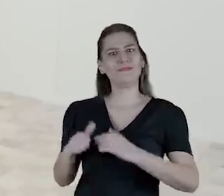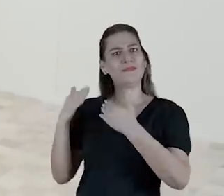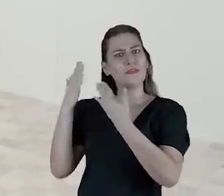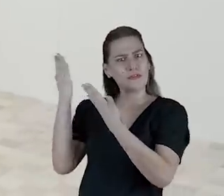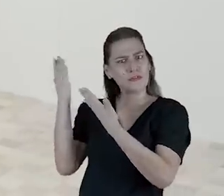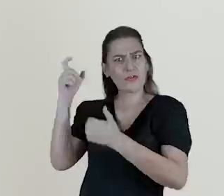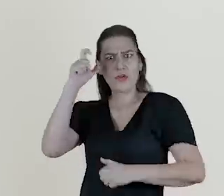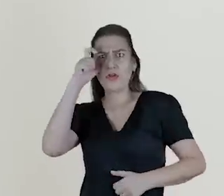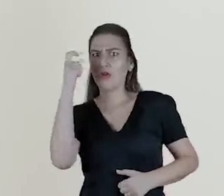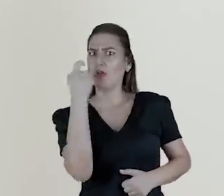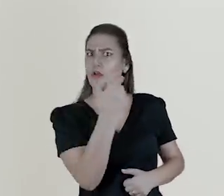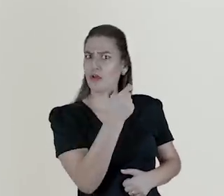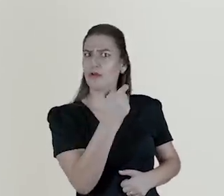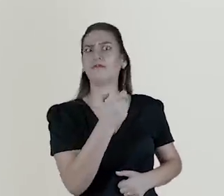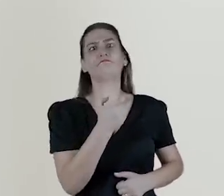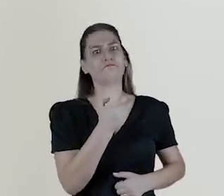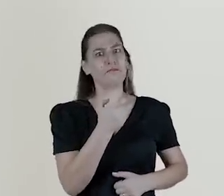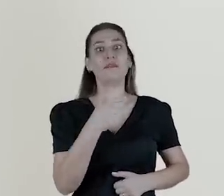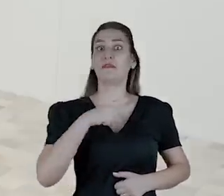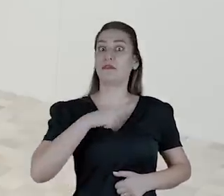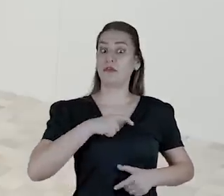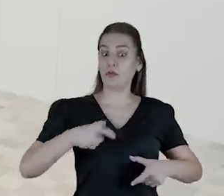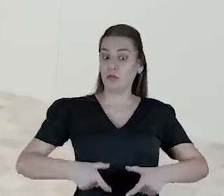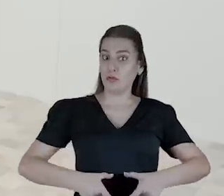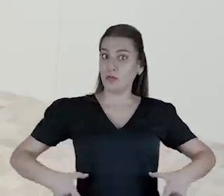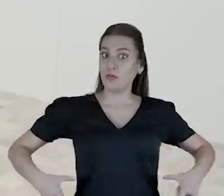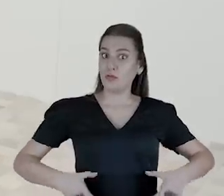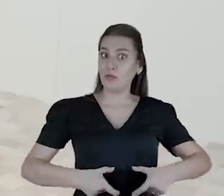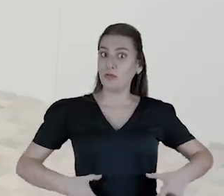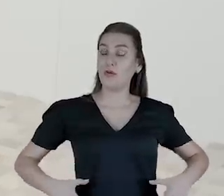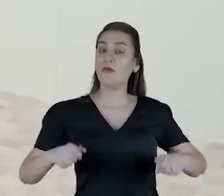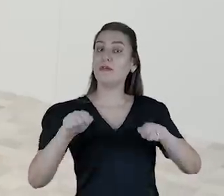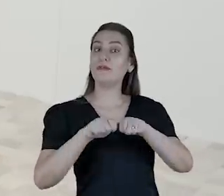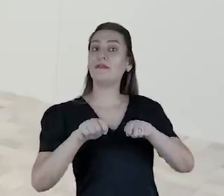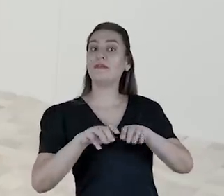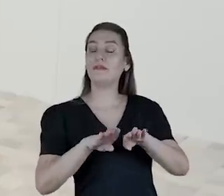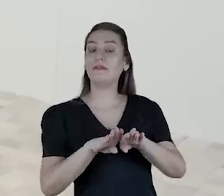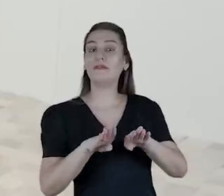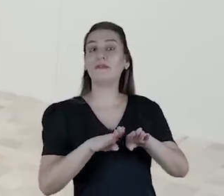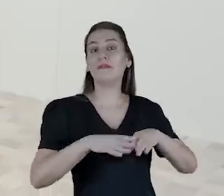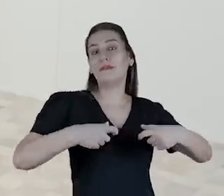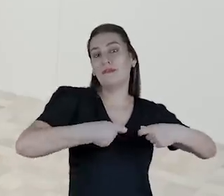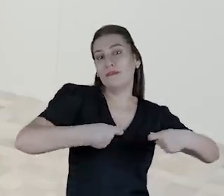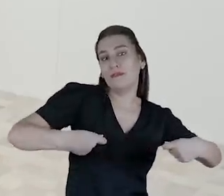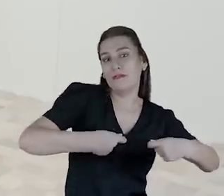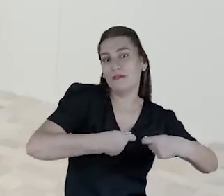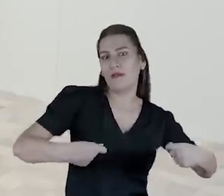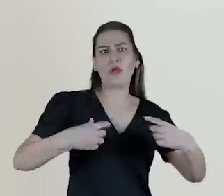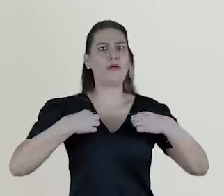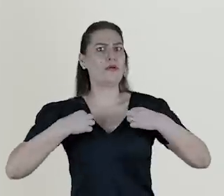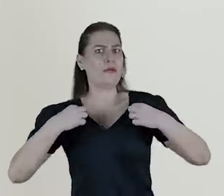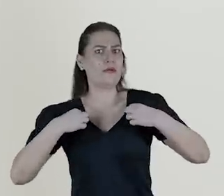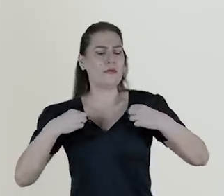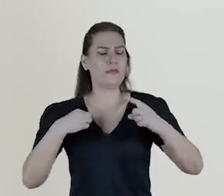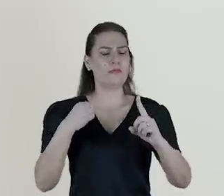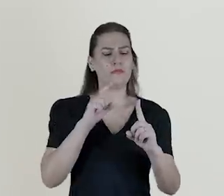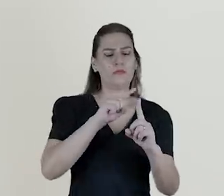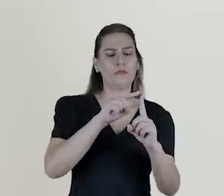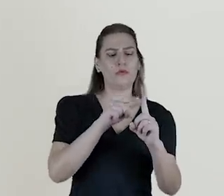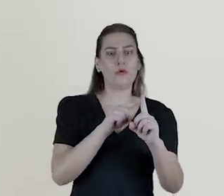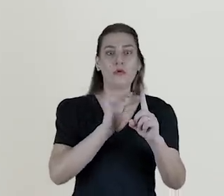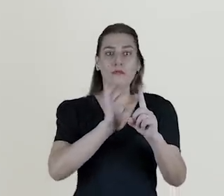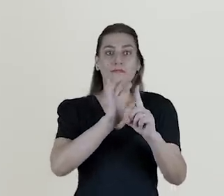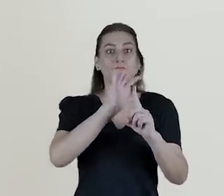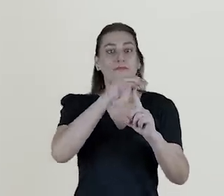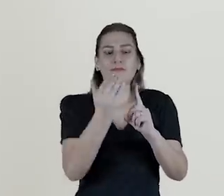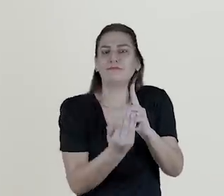muito interessante, pois na frente ela tem cós e atrás o elástico. A blusa mais compridinha poderá ser útil no caso de usar a calça